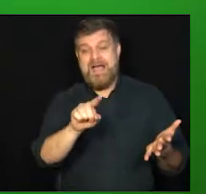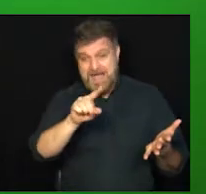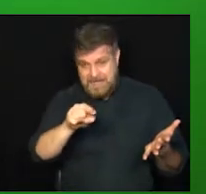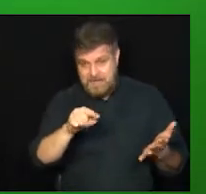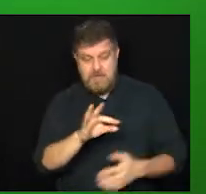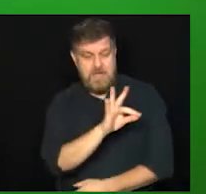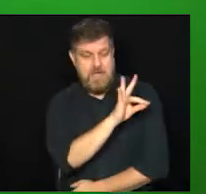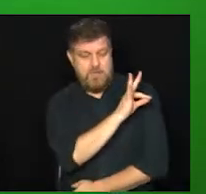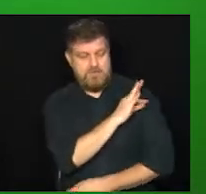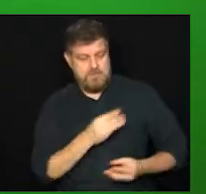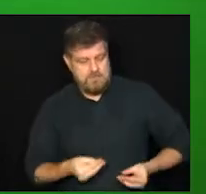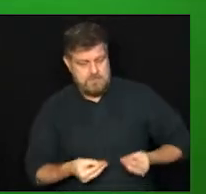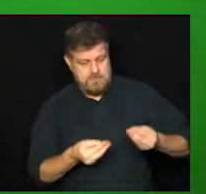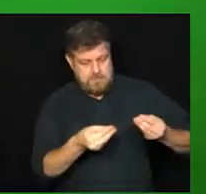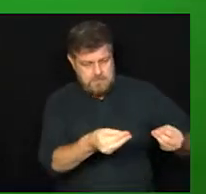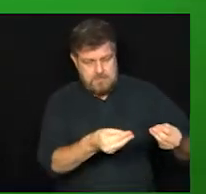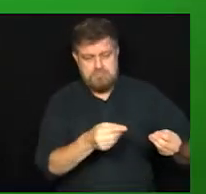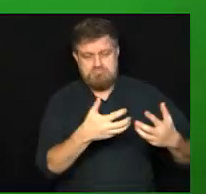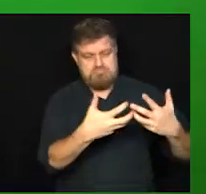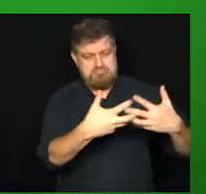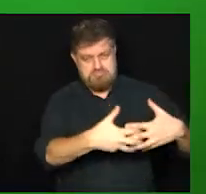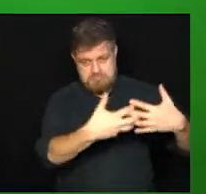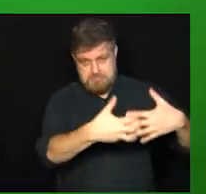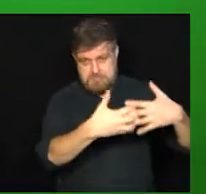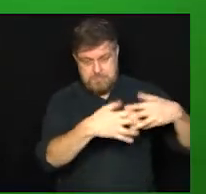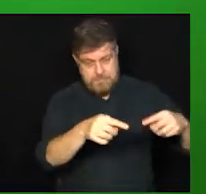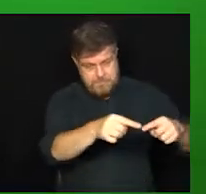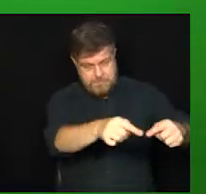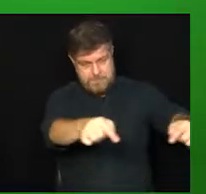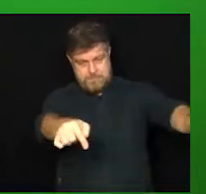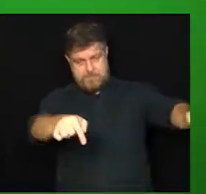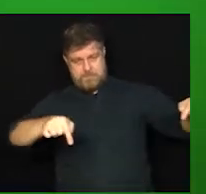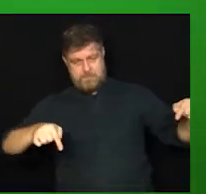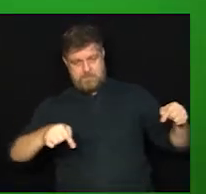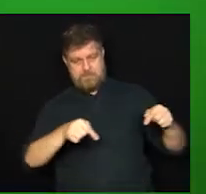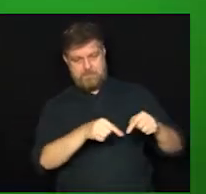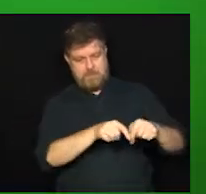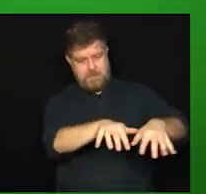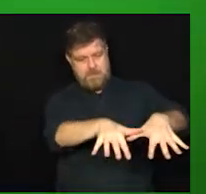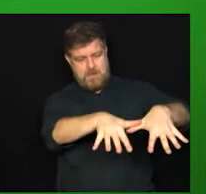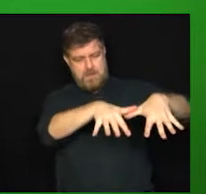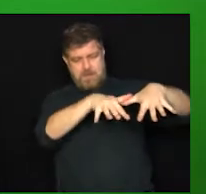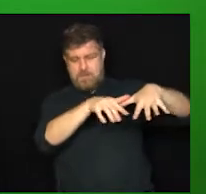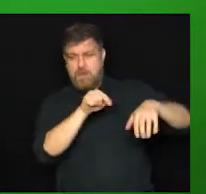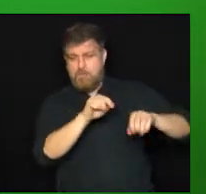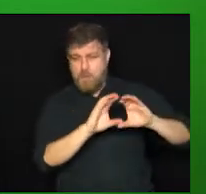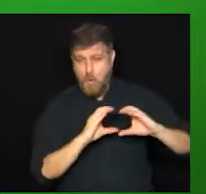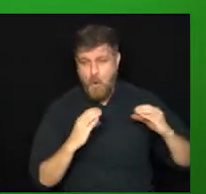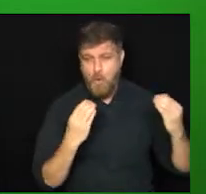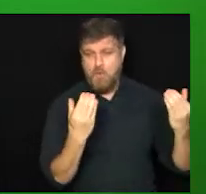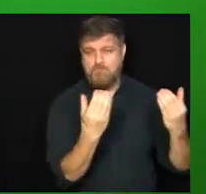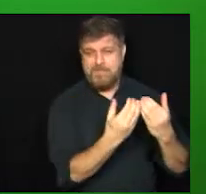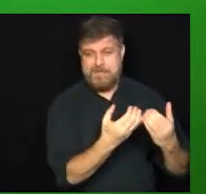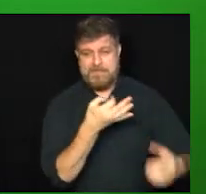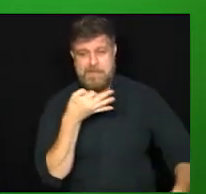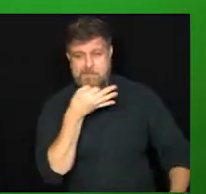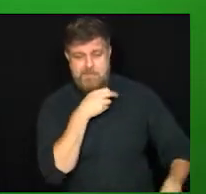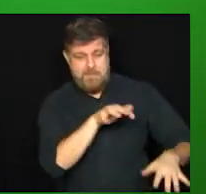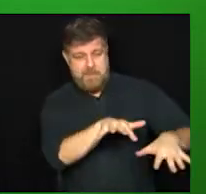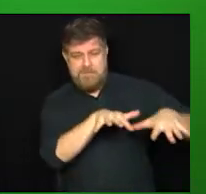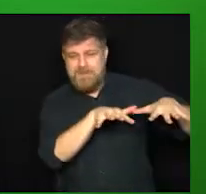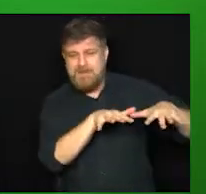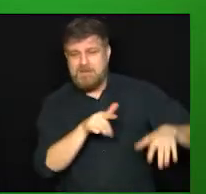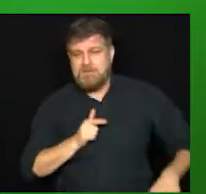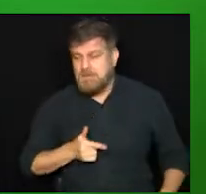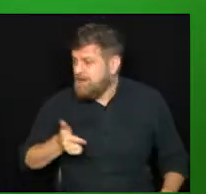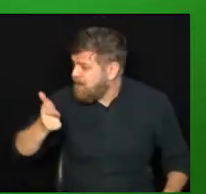seu, dentro do CNAE, ele é um espaço para realizar eventos, porém você tem que tirar